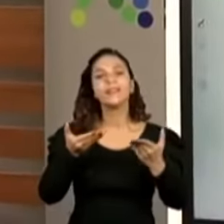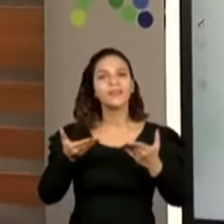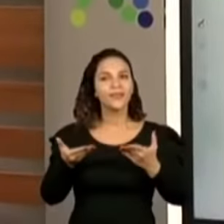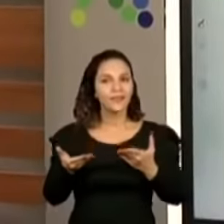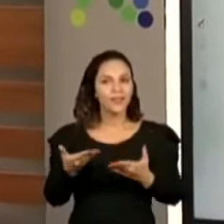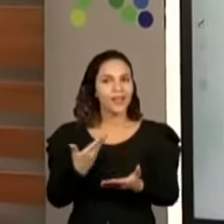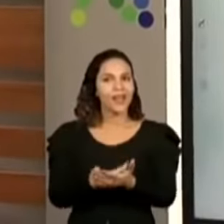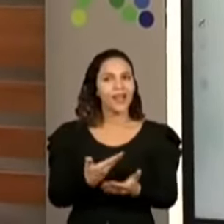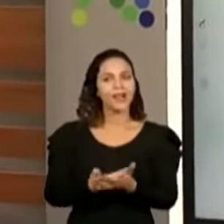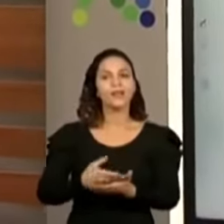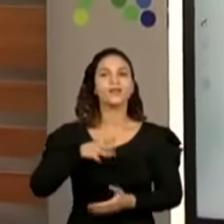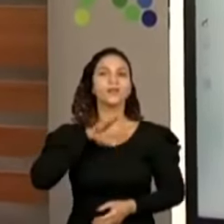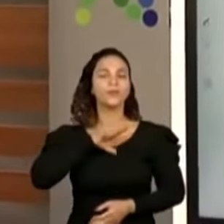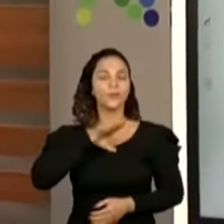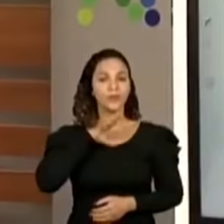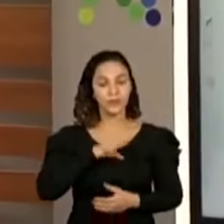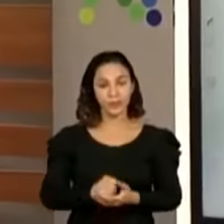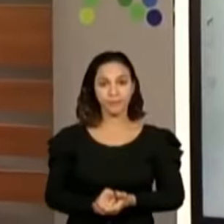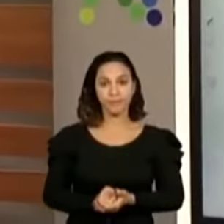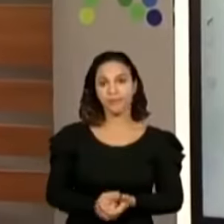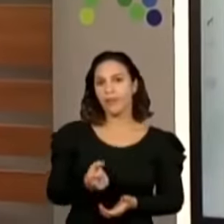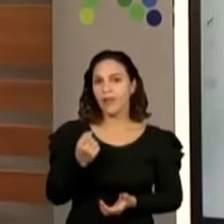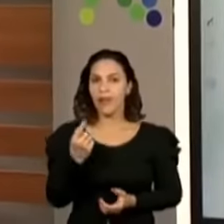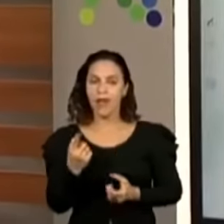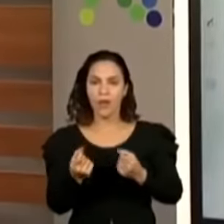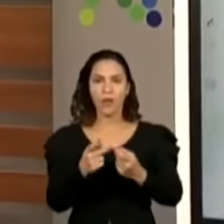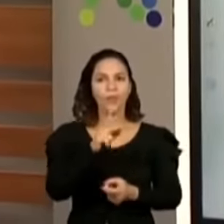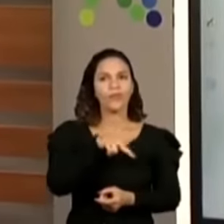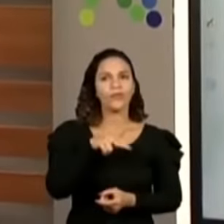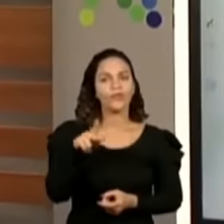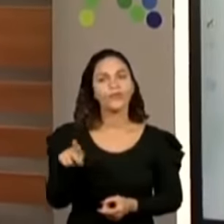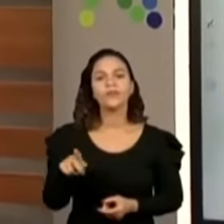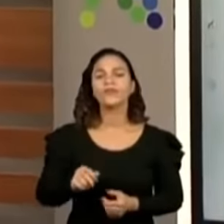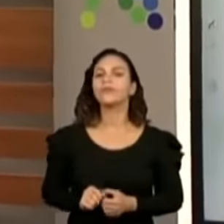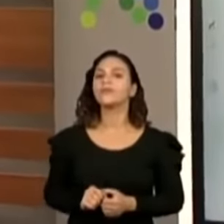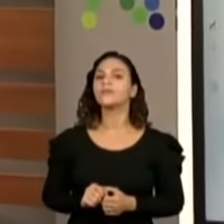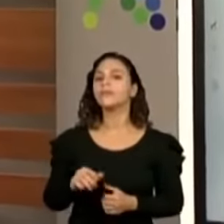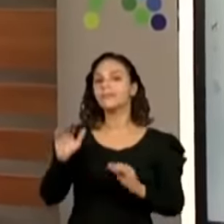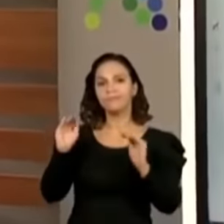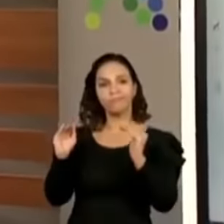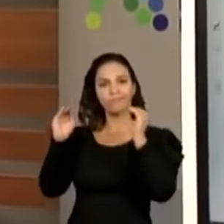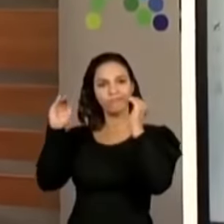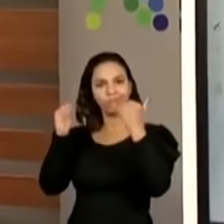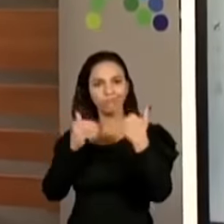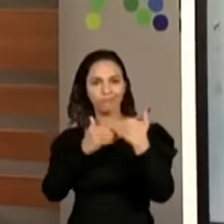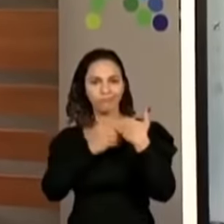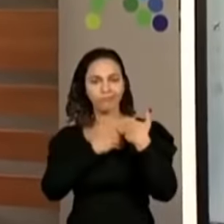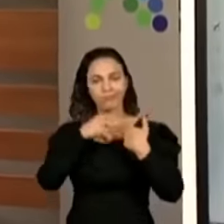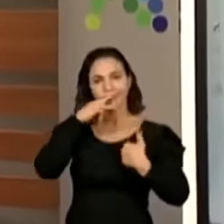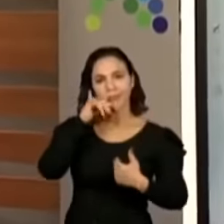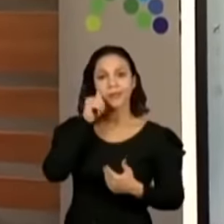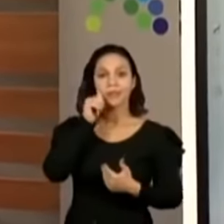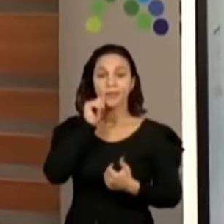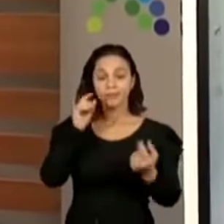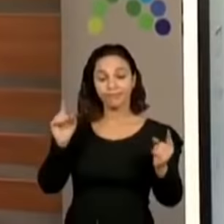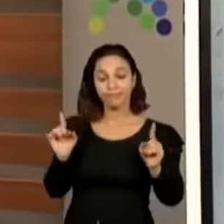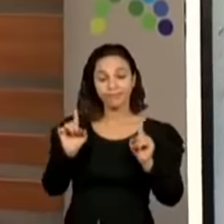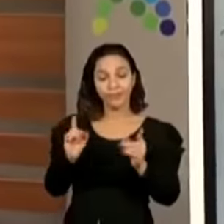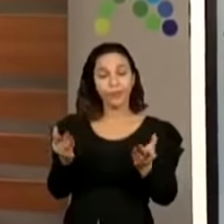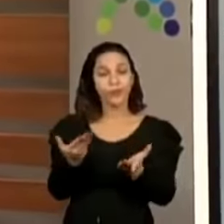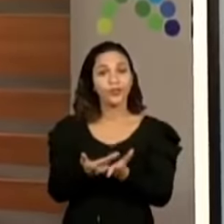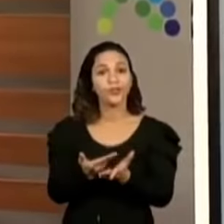a esta aula de língua portuguesa. Bem-vindos, professores, pais e responsáveis. E para esta aula de língua portuguesa, temos a presença da